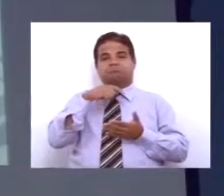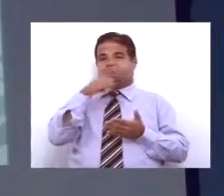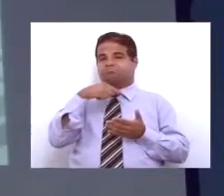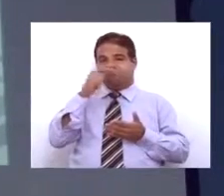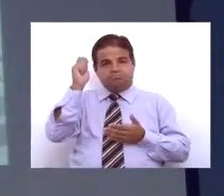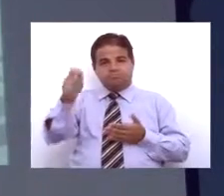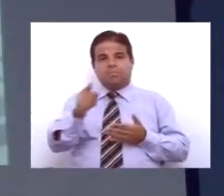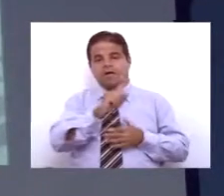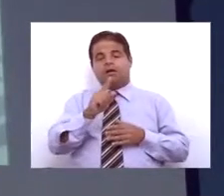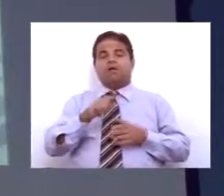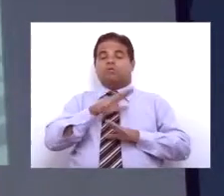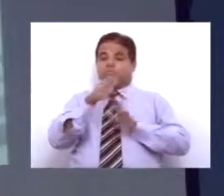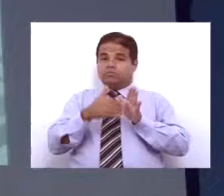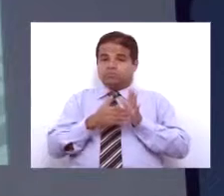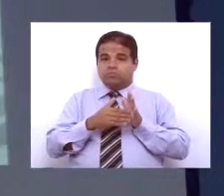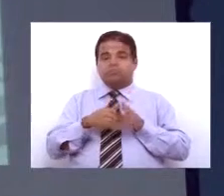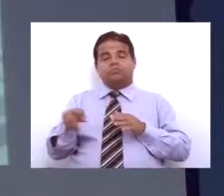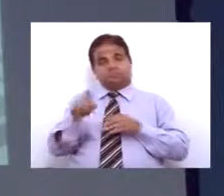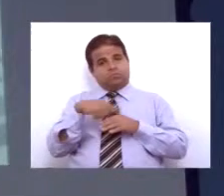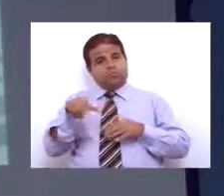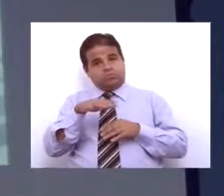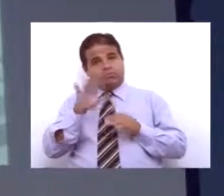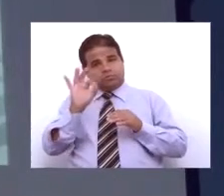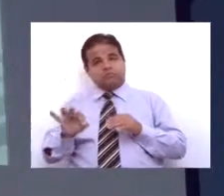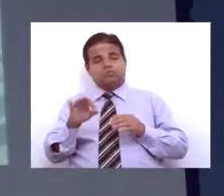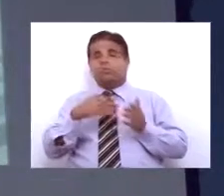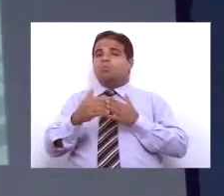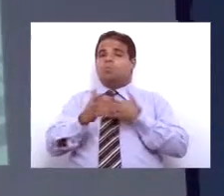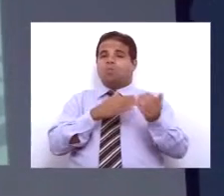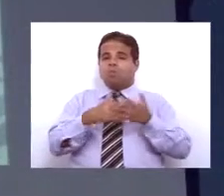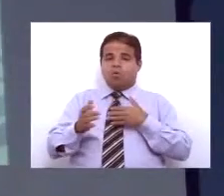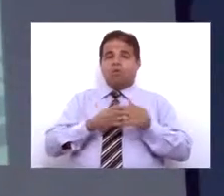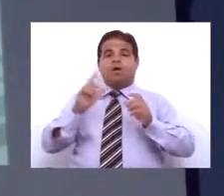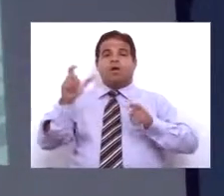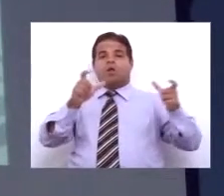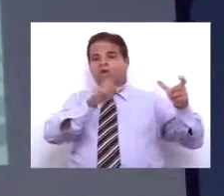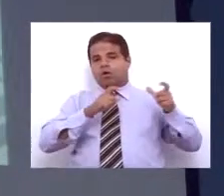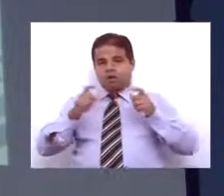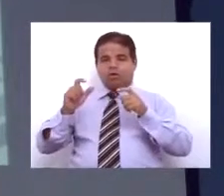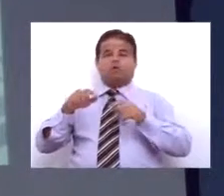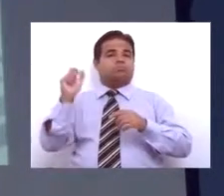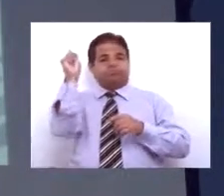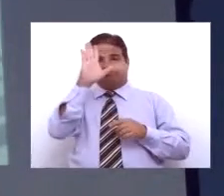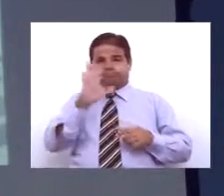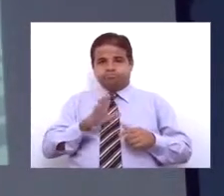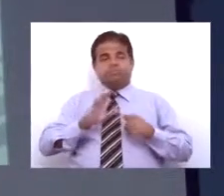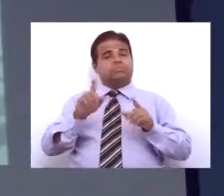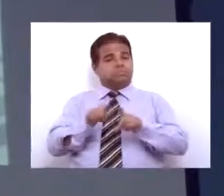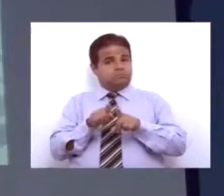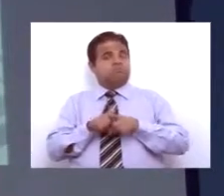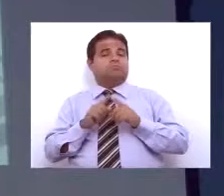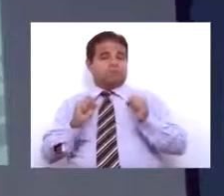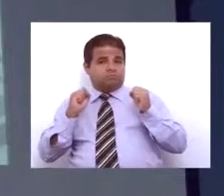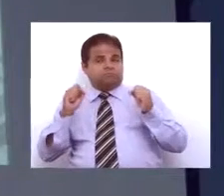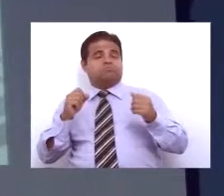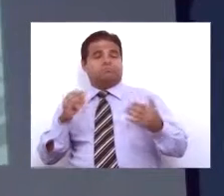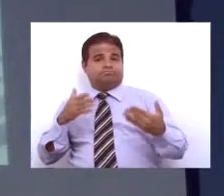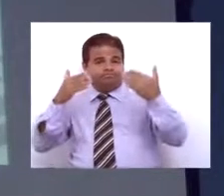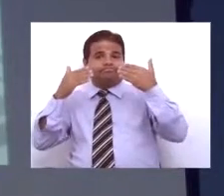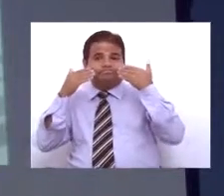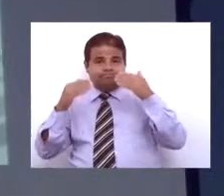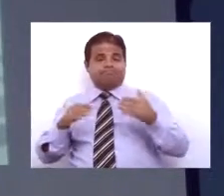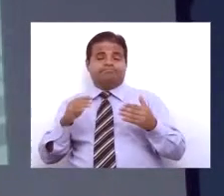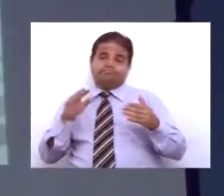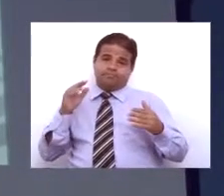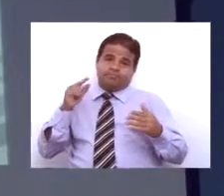que como todo o ente público e evidentemente como qualquer instituição e organização do brasil também enfrenta os efeitos da crise mas